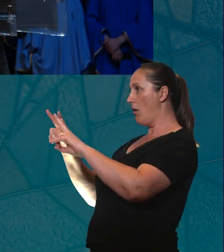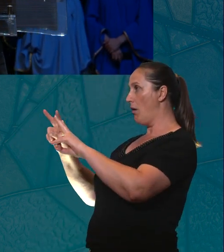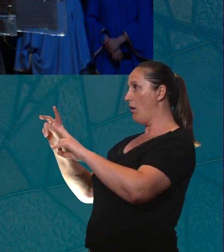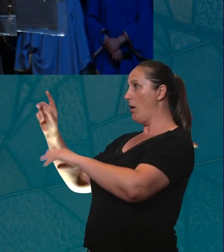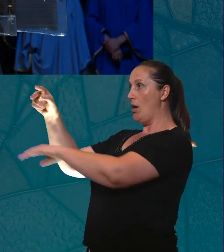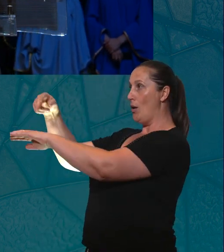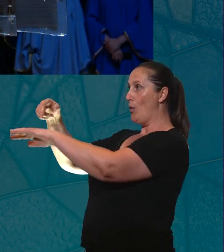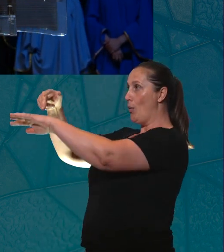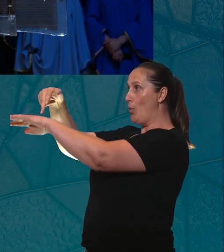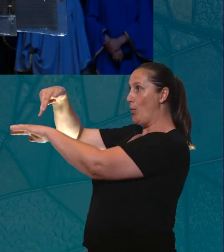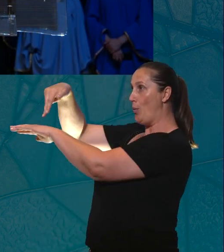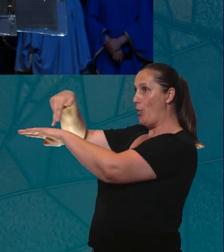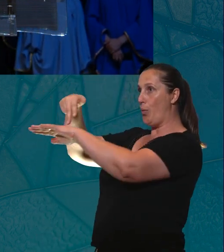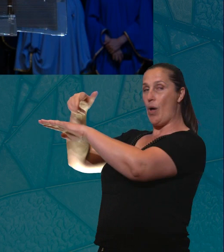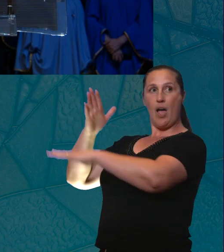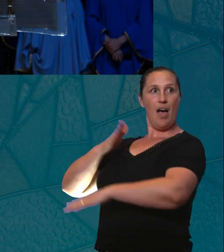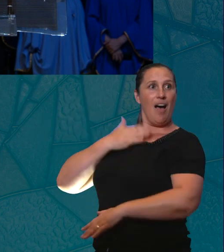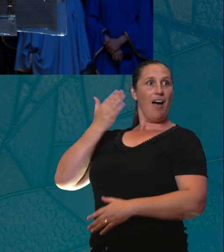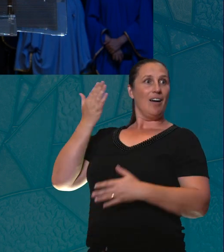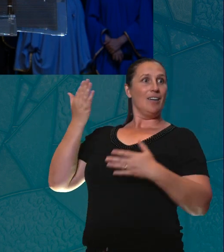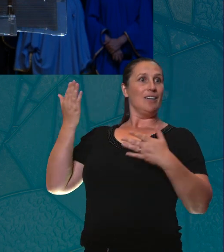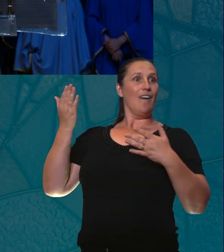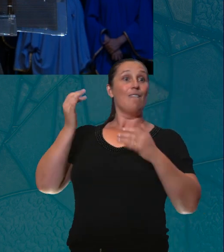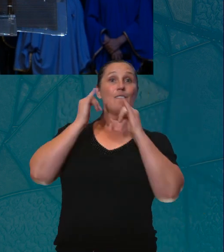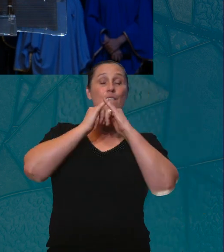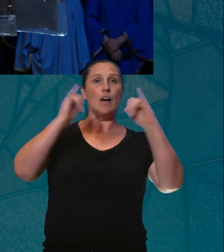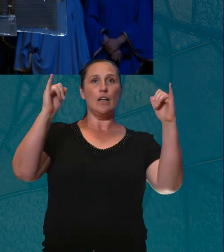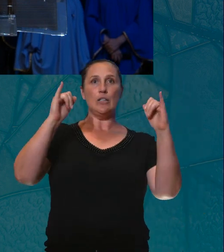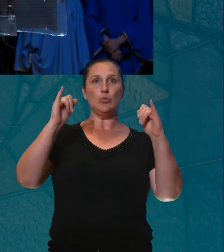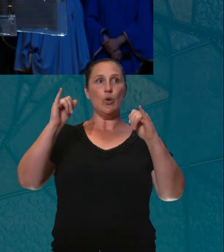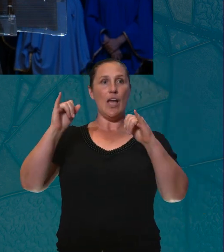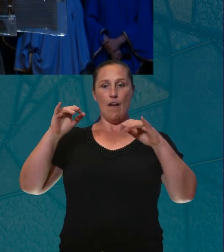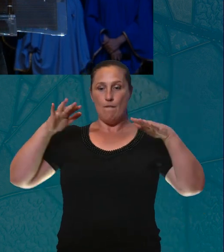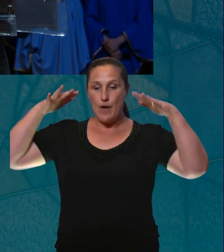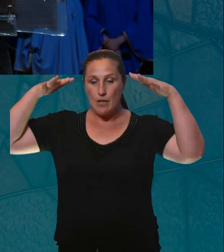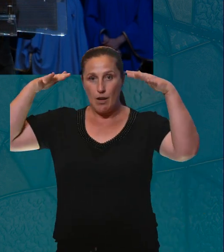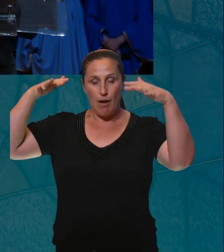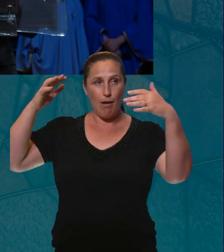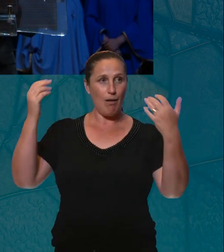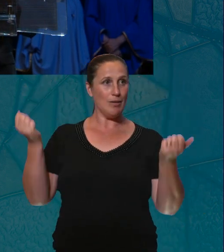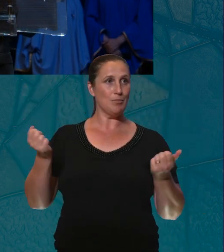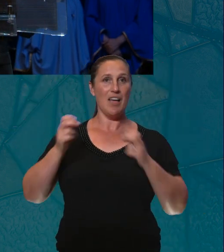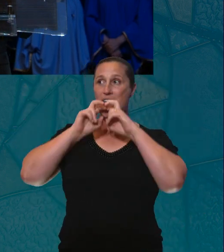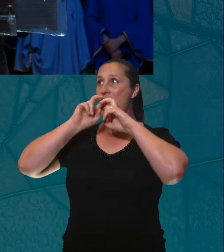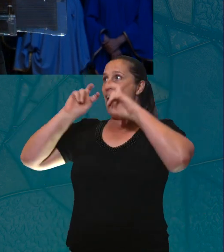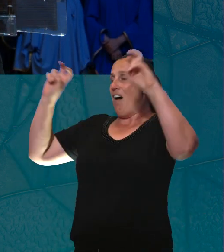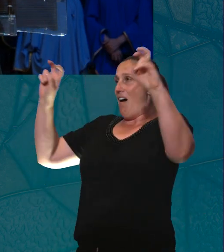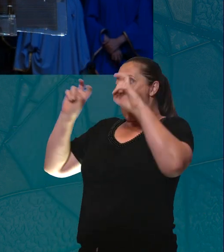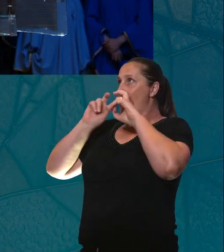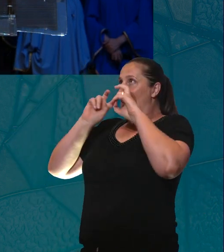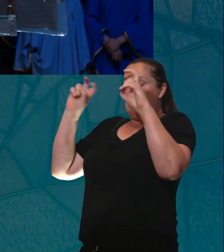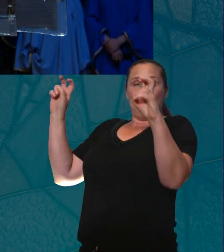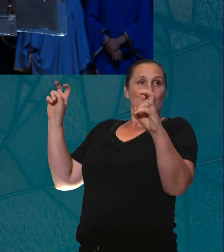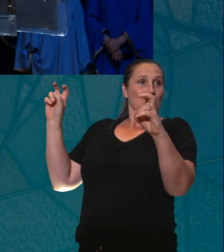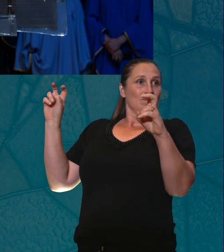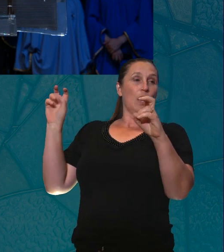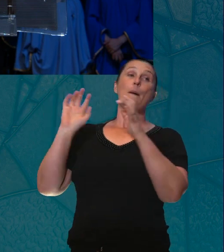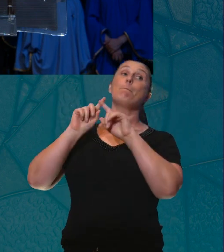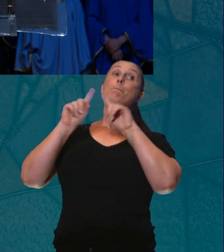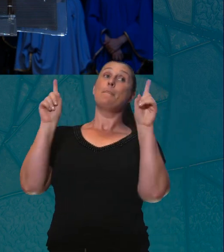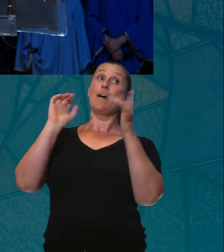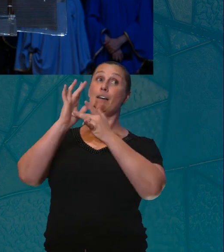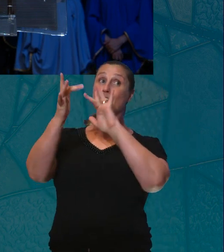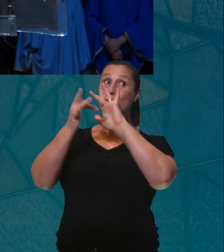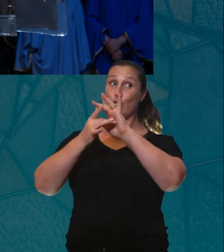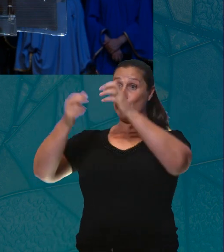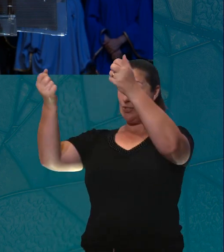sobre o mar, assustaram-se, dizendo: é um fantasma, e gritaram com medo. Jesus, porém,